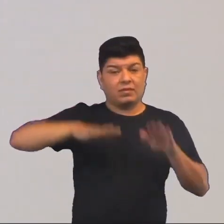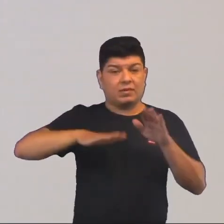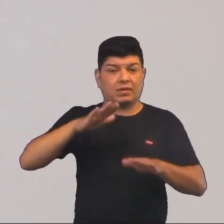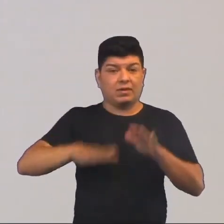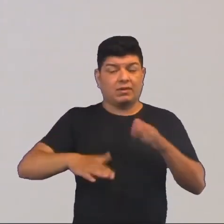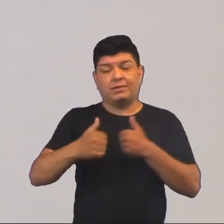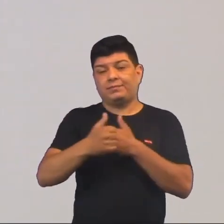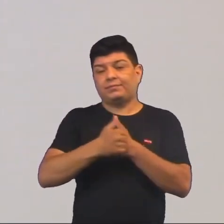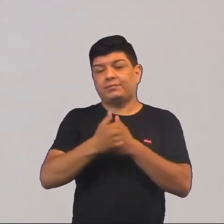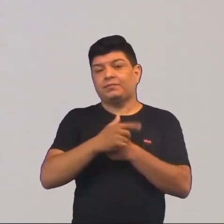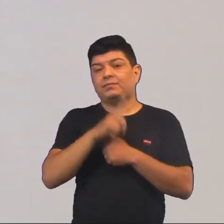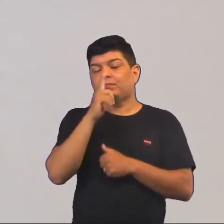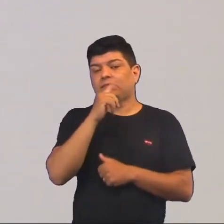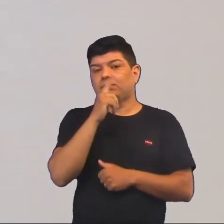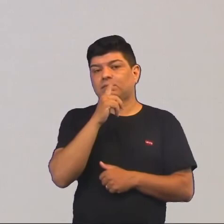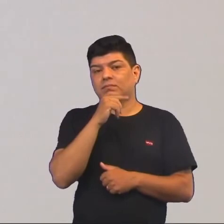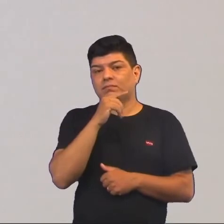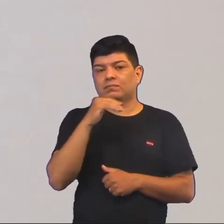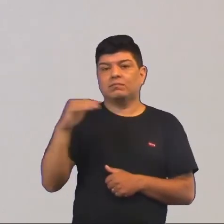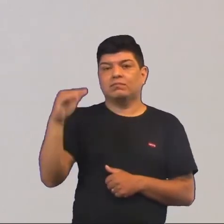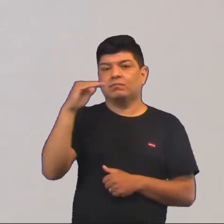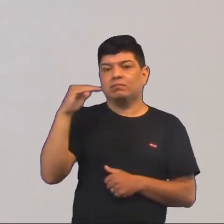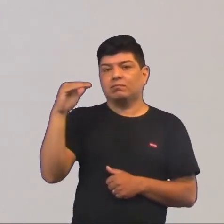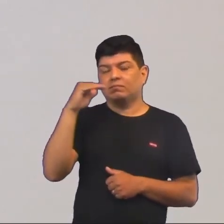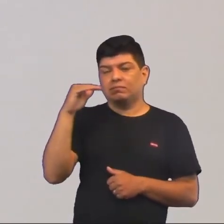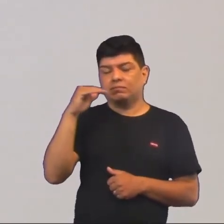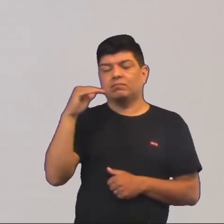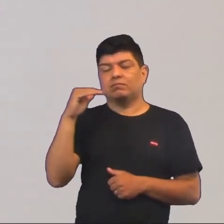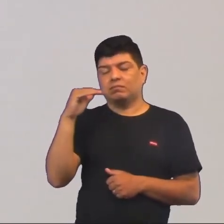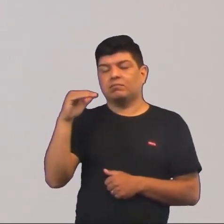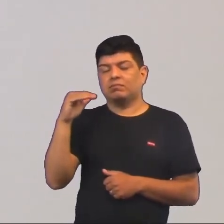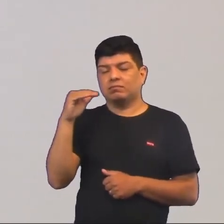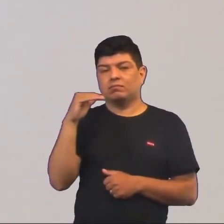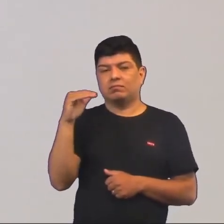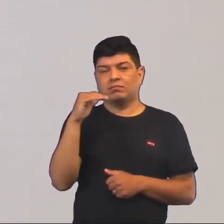na margem do rio, na parte elevada, né,